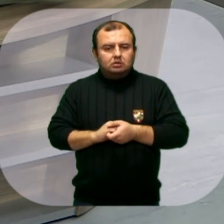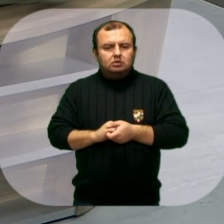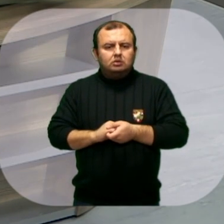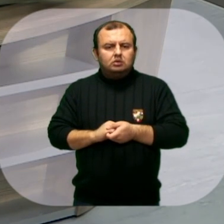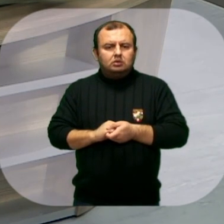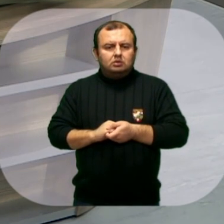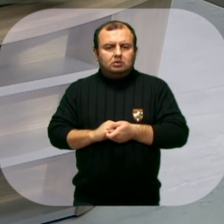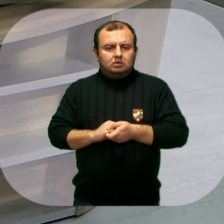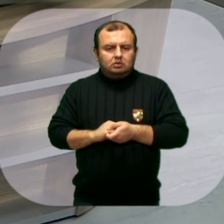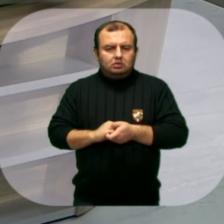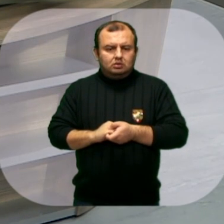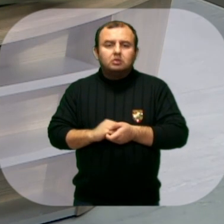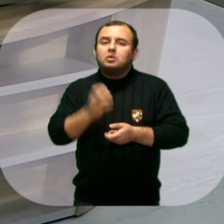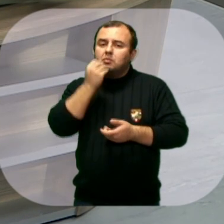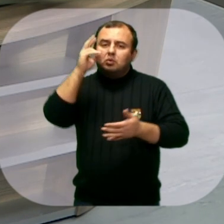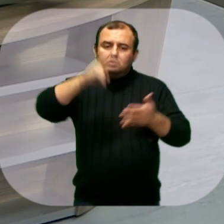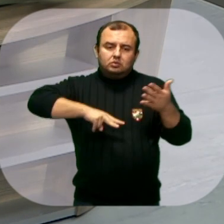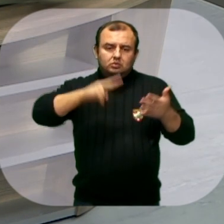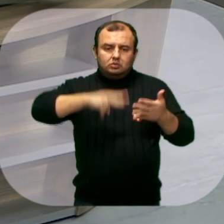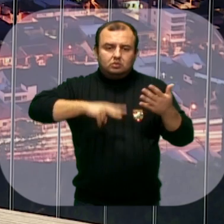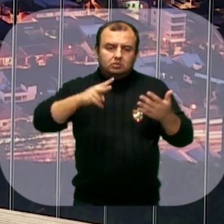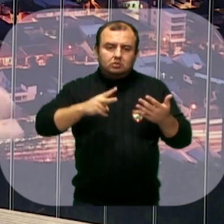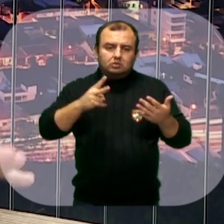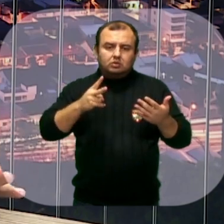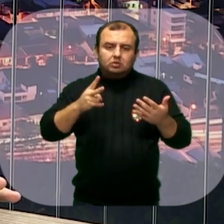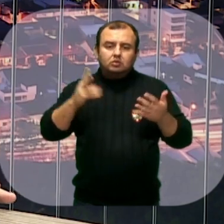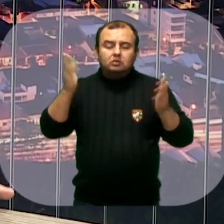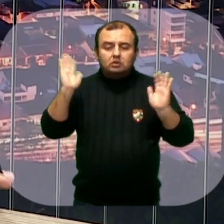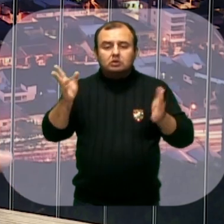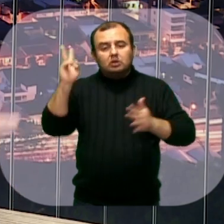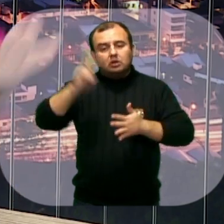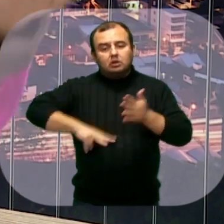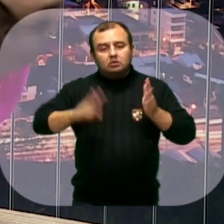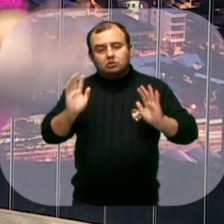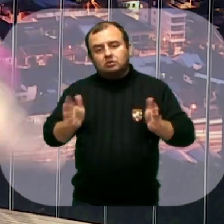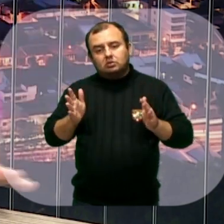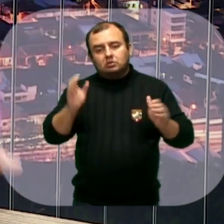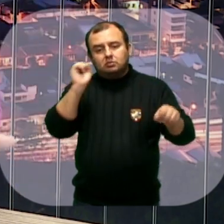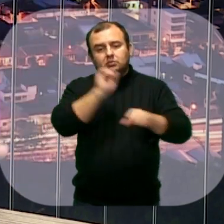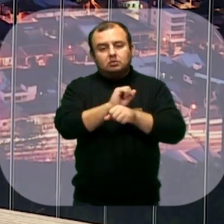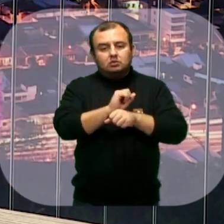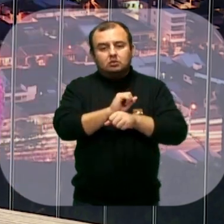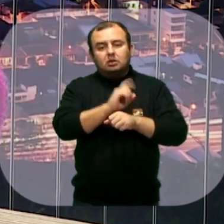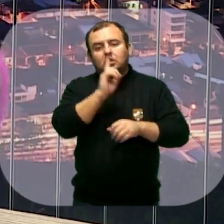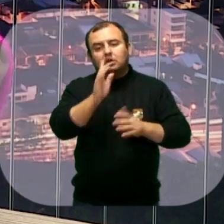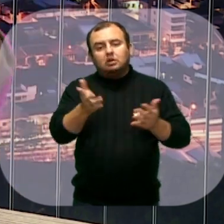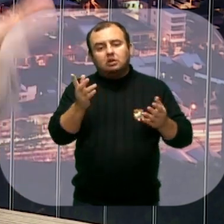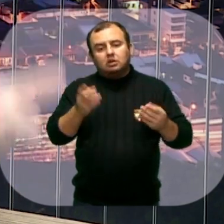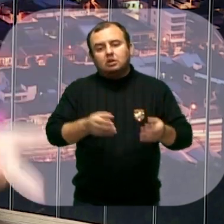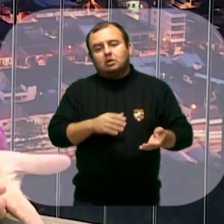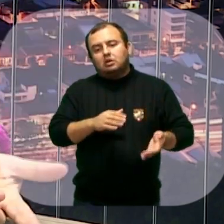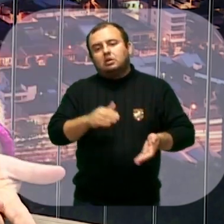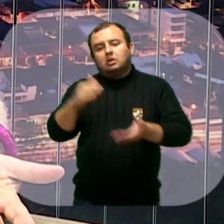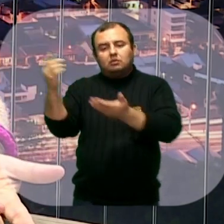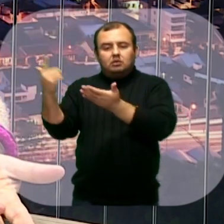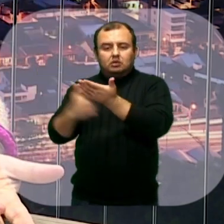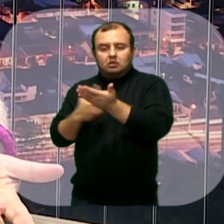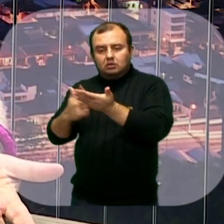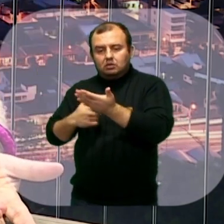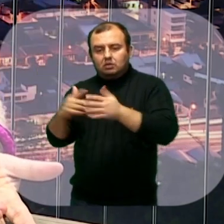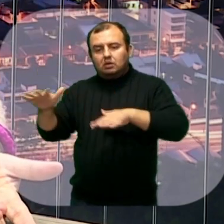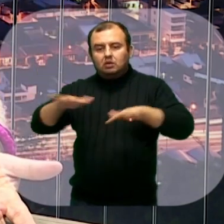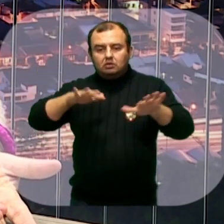de livro, você que é um bom leitor, tá aquele monte de livro você já leu e está lá parado na tua estante. Leva ele para